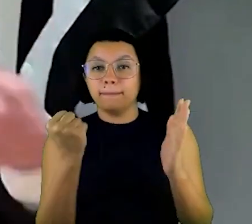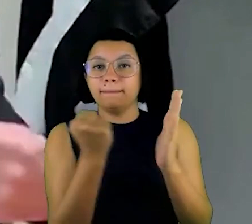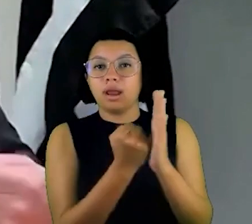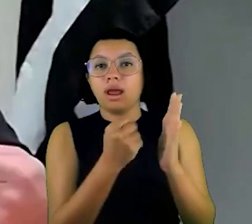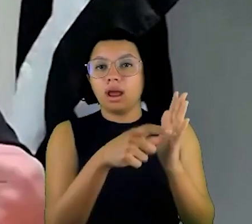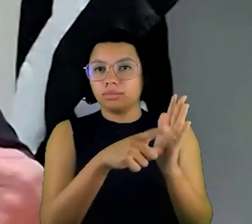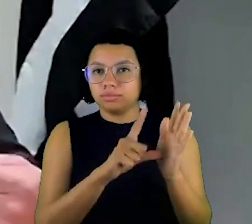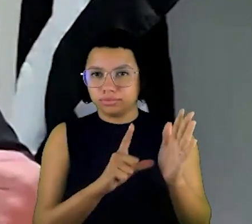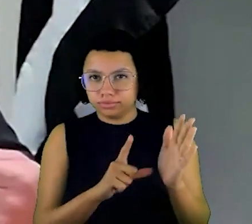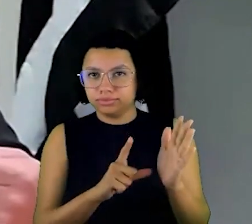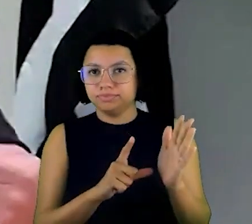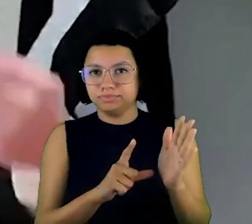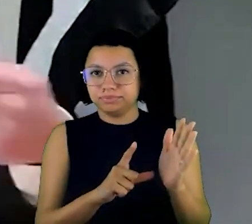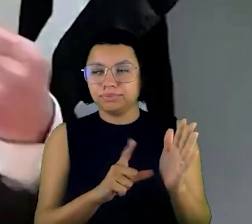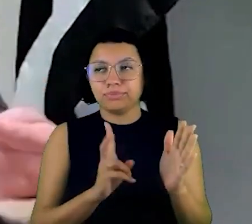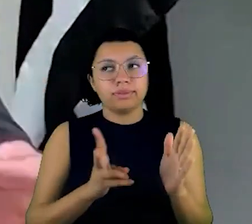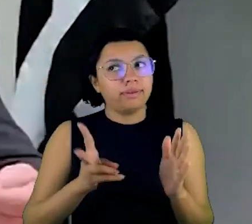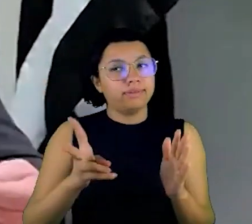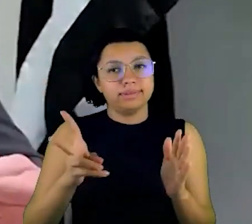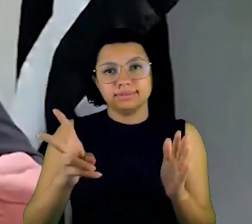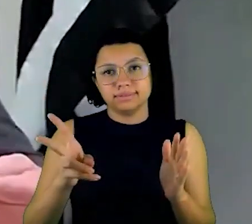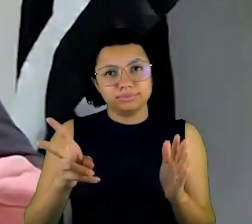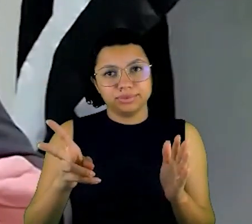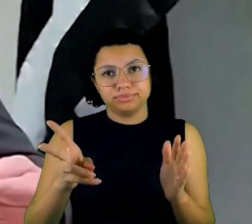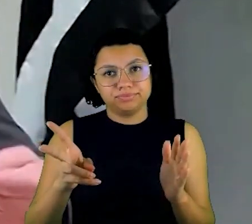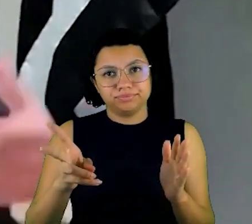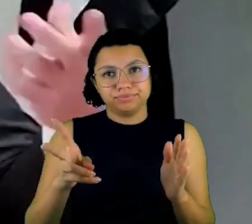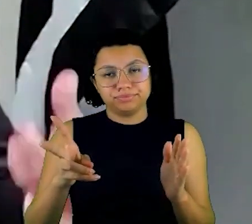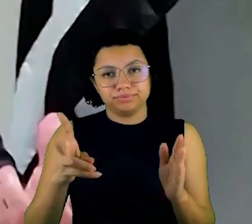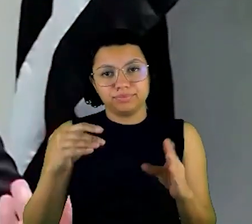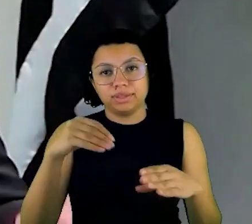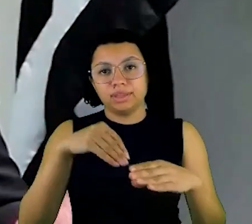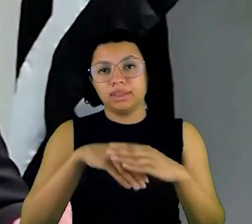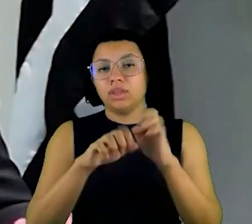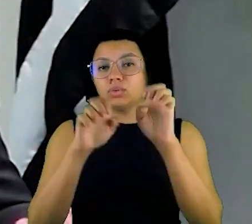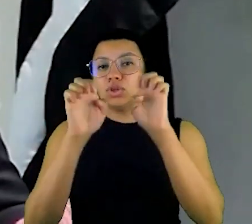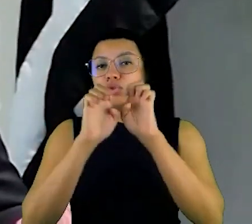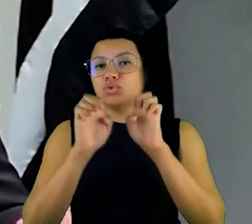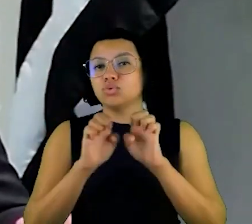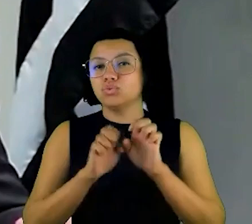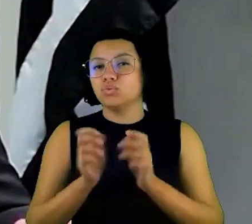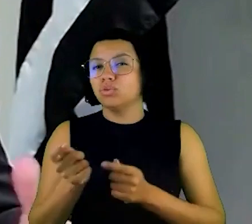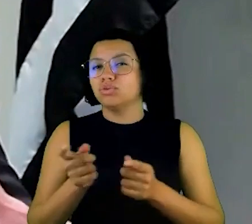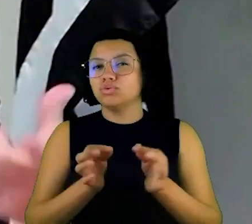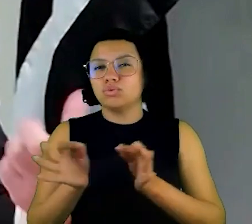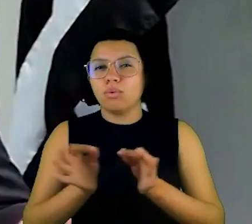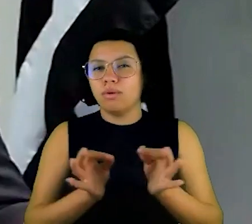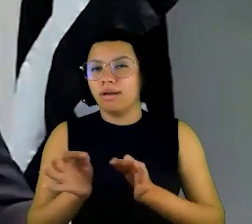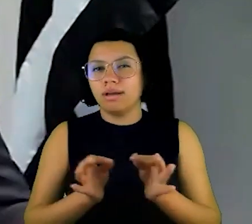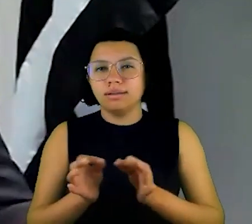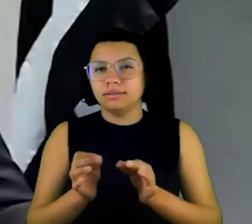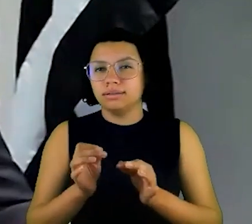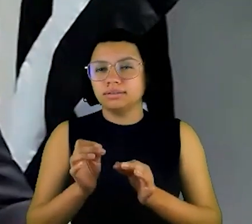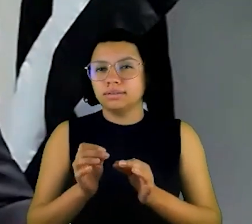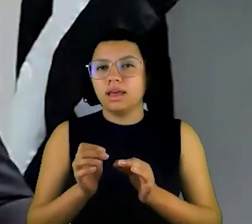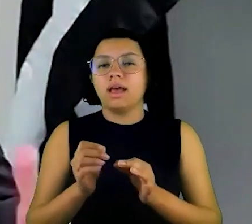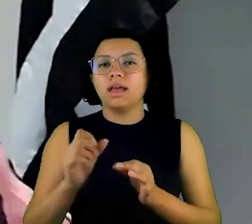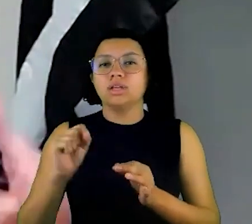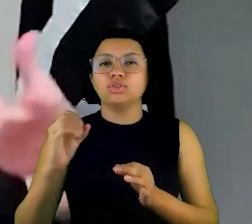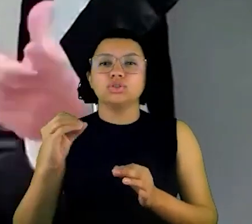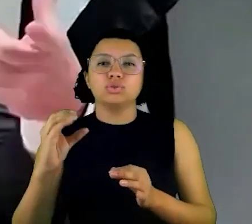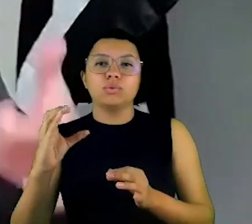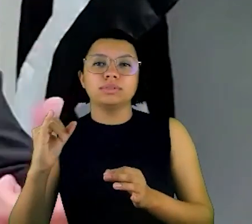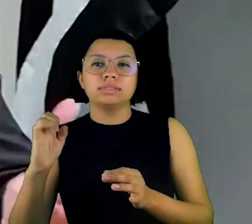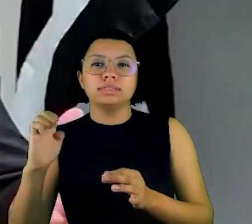busca patrimonial prévia. E nem sempre, dentro das estruturas organizacionais, dentro das estruturas